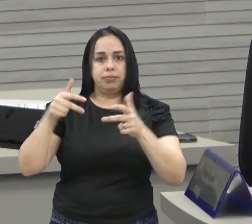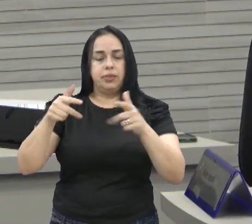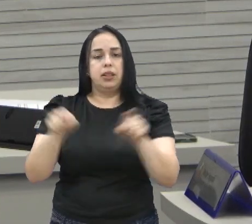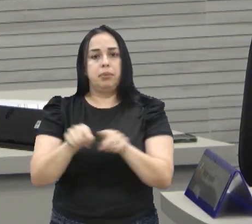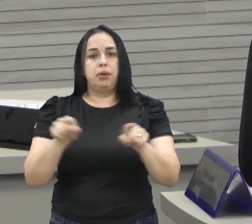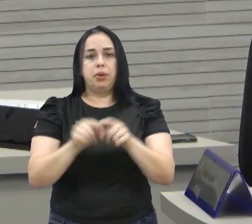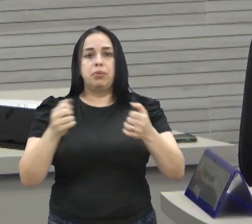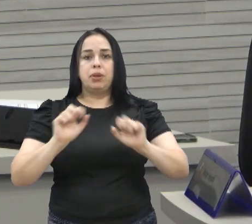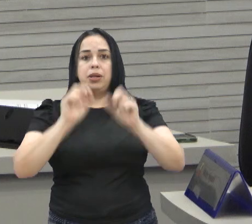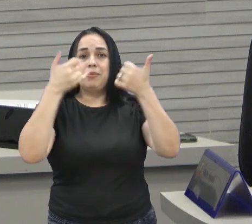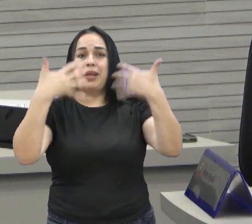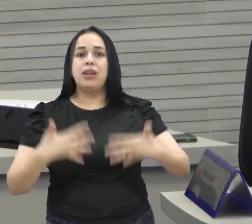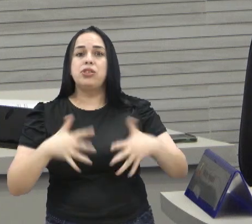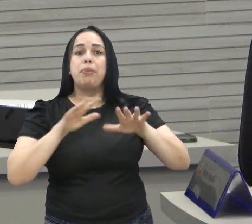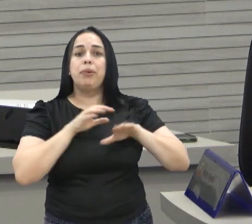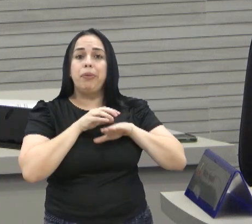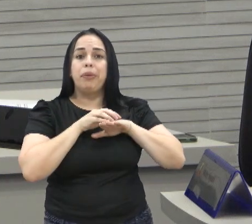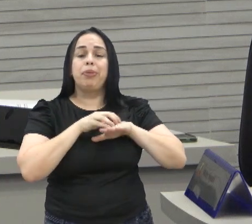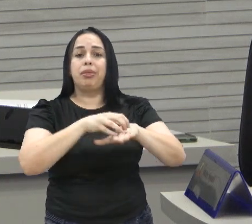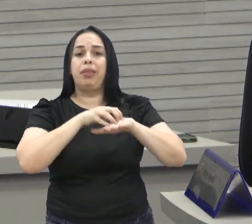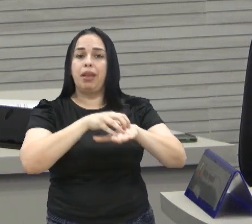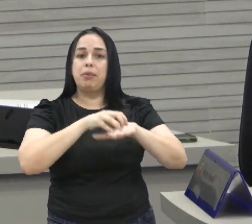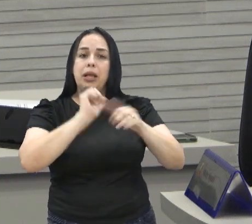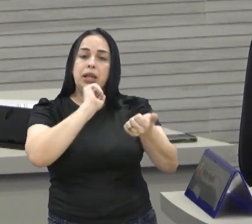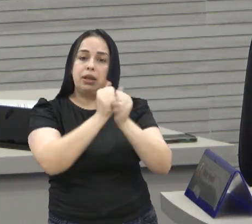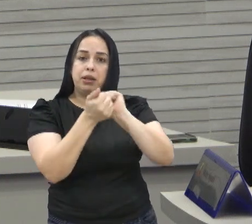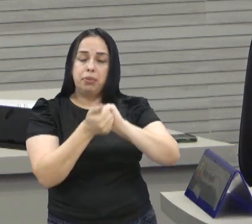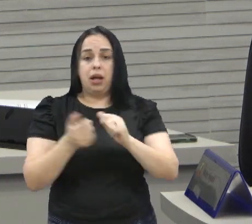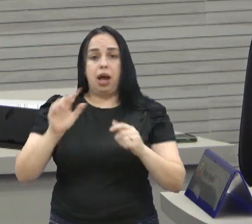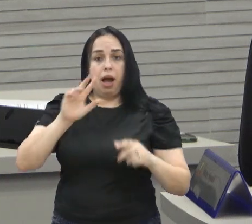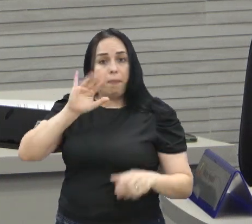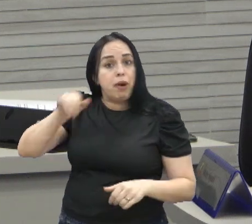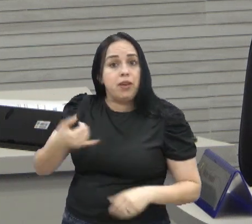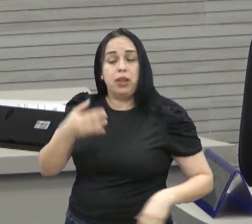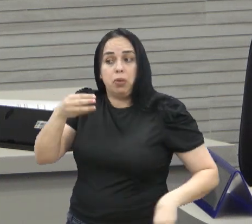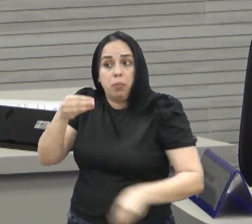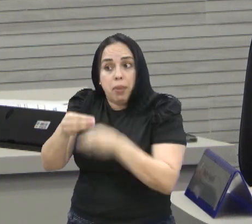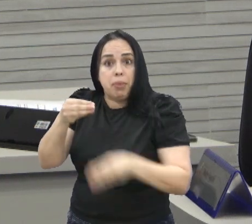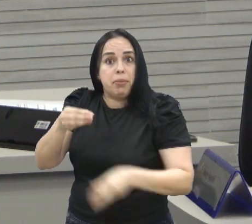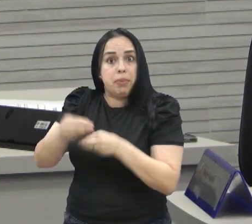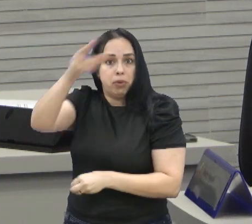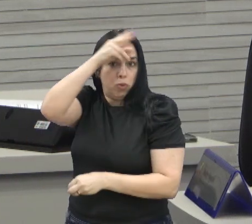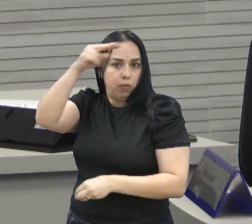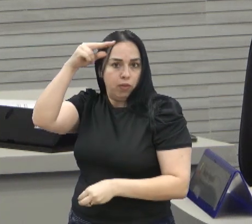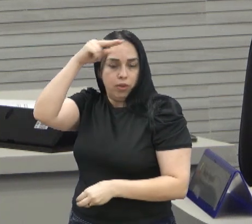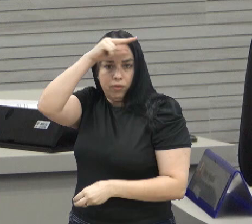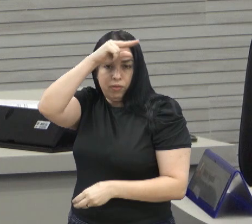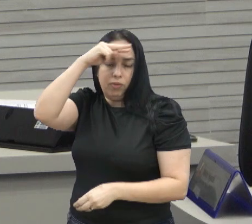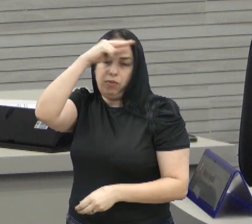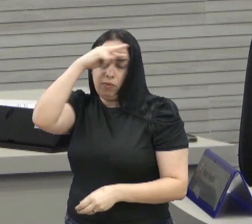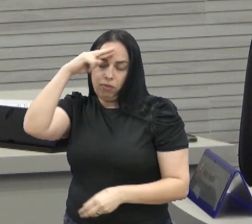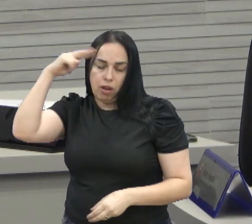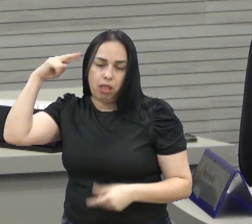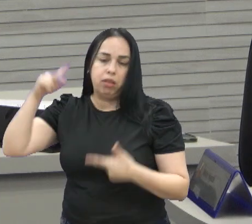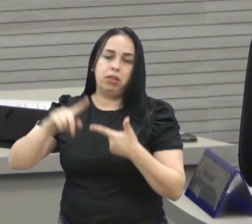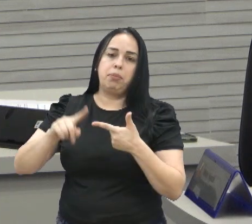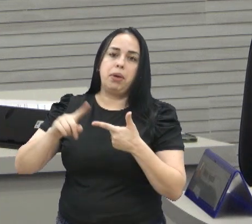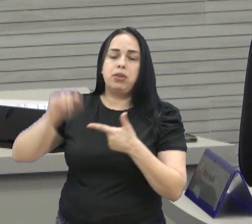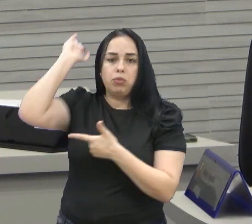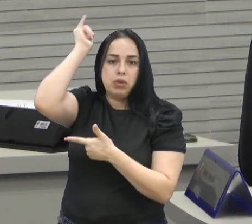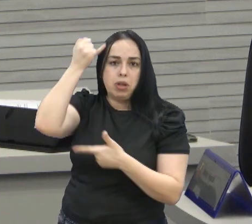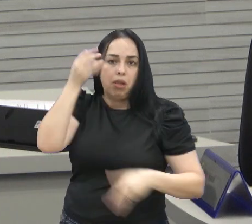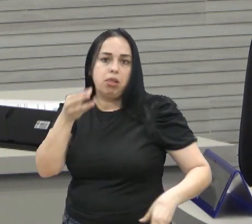transporte adaptado, né? Seguindo a fala do vereador Roberto Chagas, do vereador também José Cláudio, doutor José Cláudio.